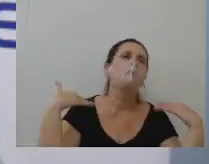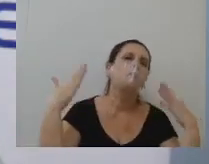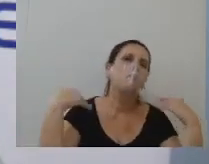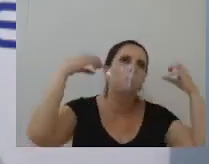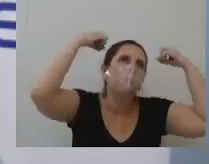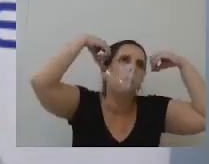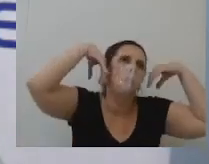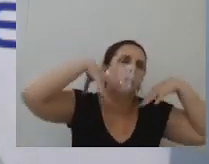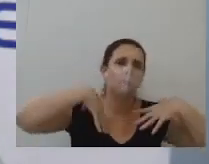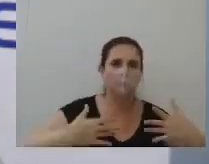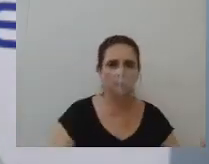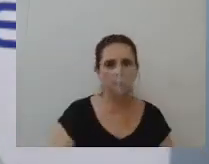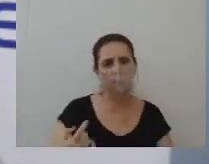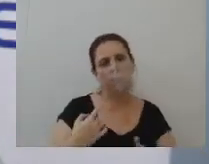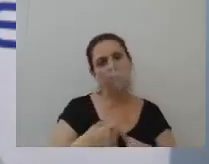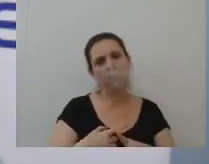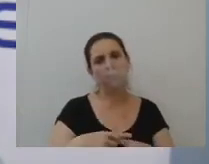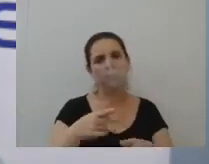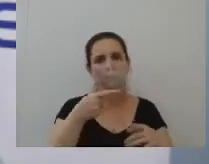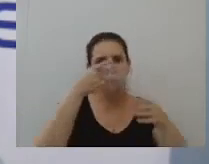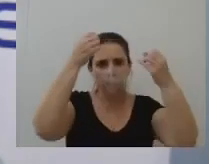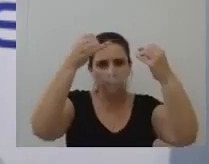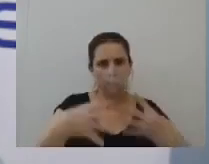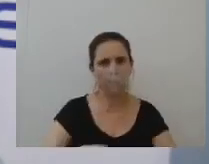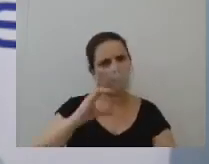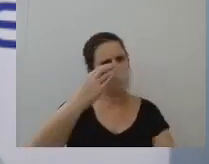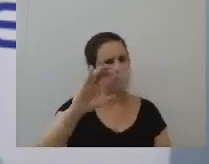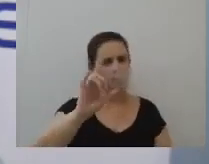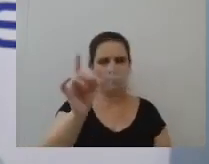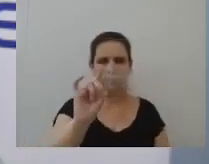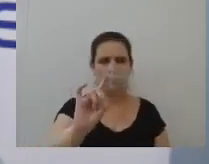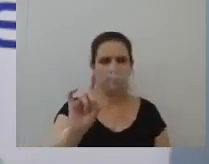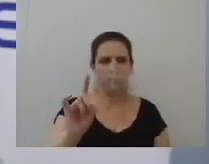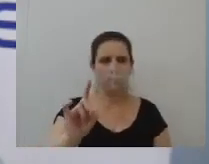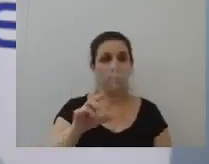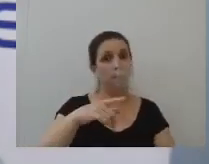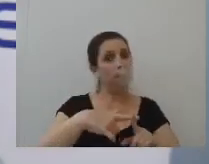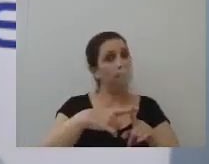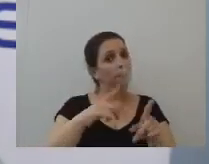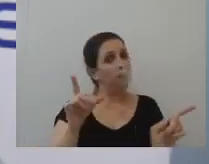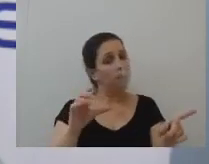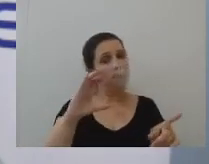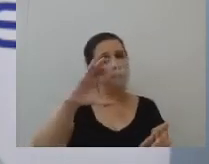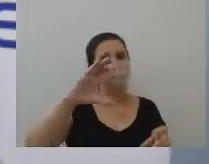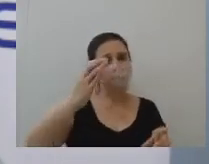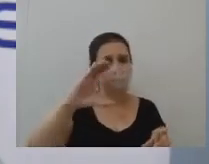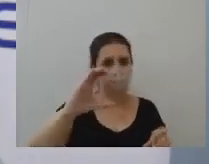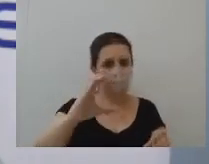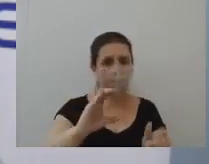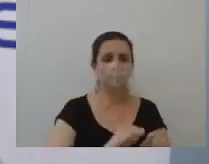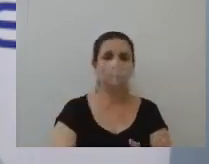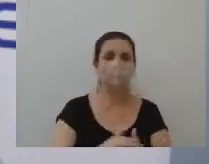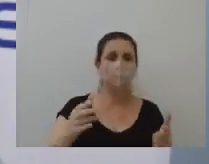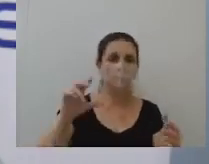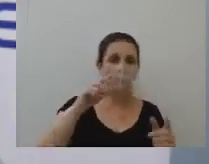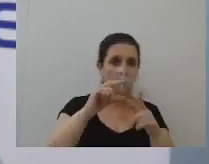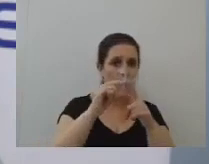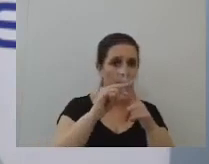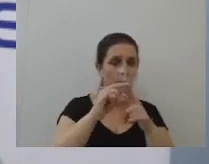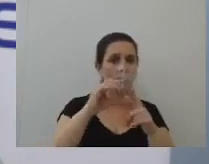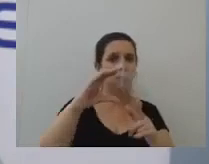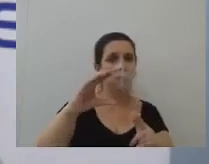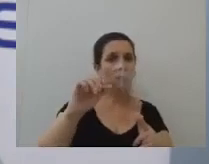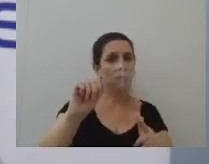sentindo calor, porque eu não estou tratando de um meio científico. Mas na ciência, como nós vamos ver, a palavra calor é